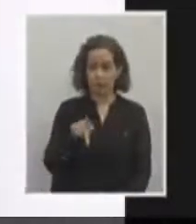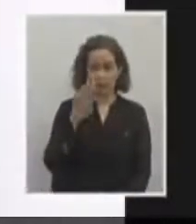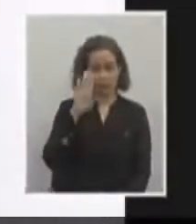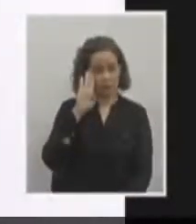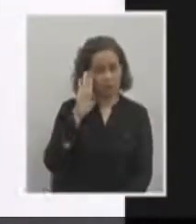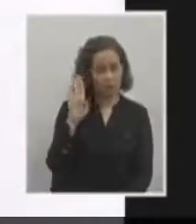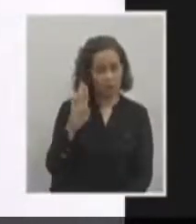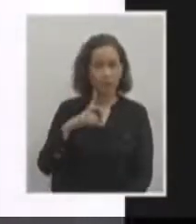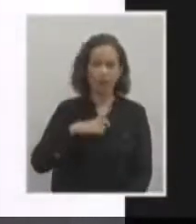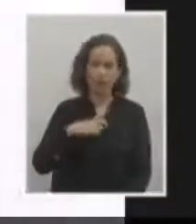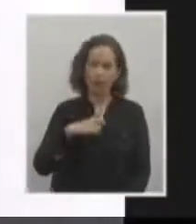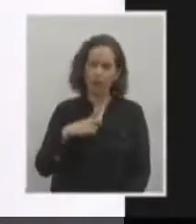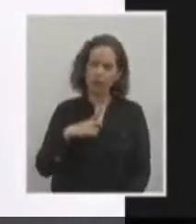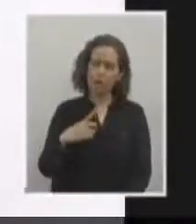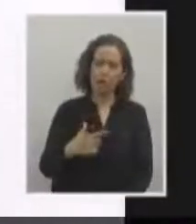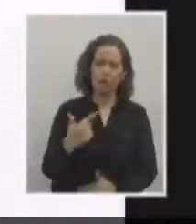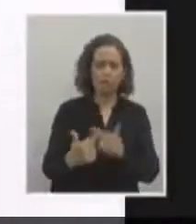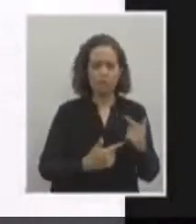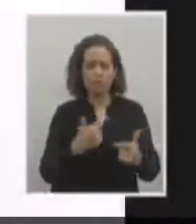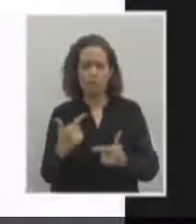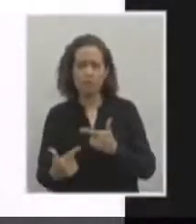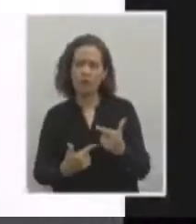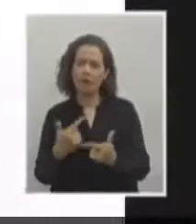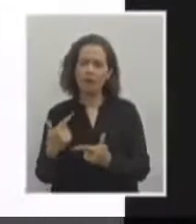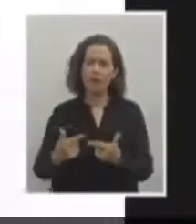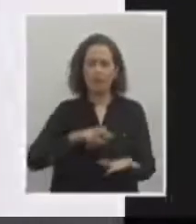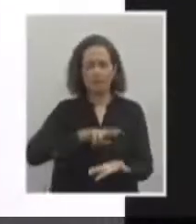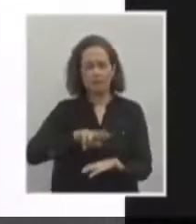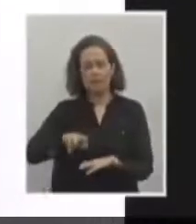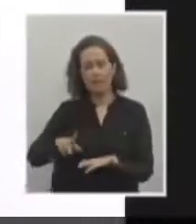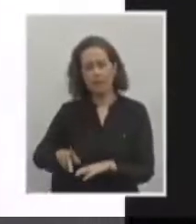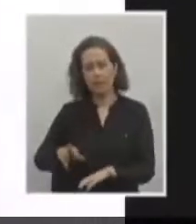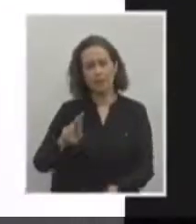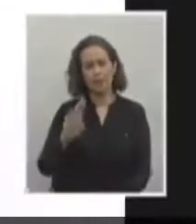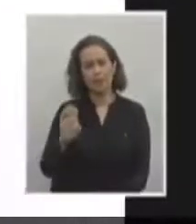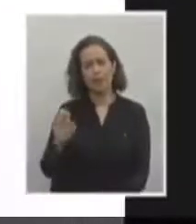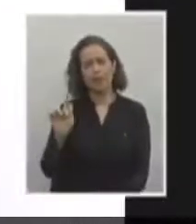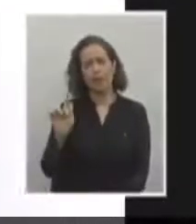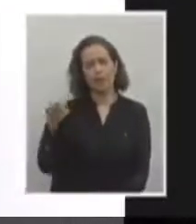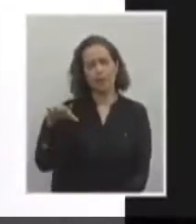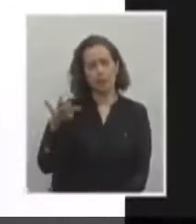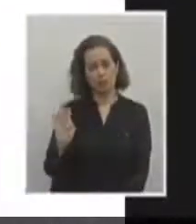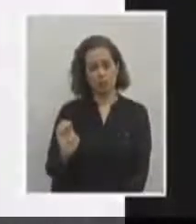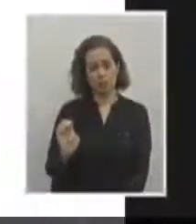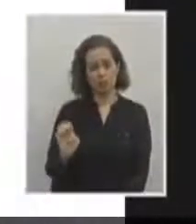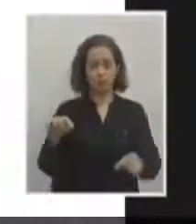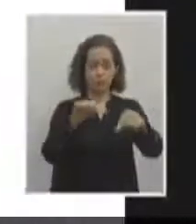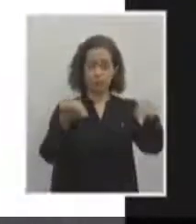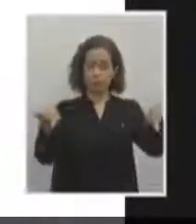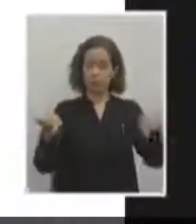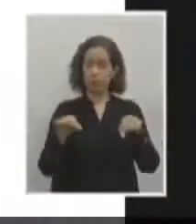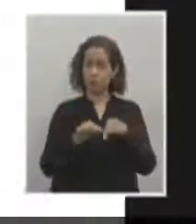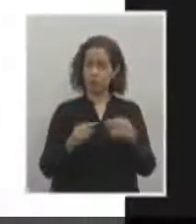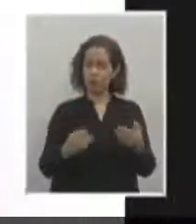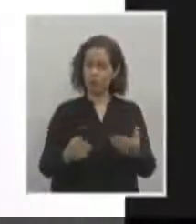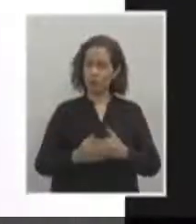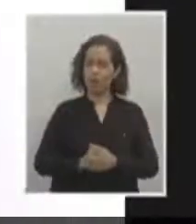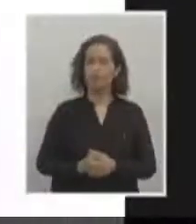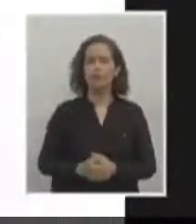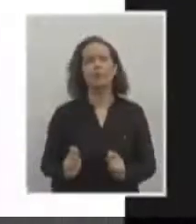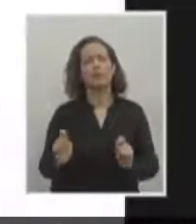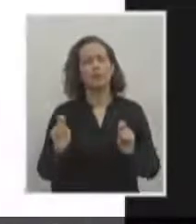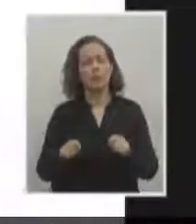funções distintas dentro do cargo de regente de turma. Ele pode ser o eventual, ele pode ser